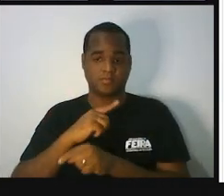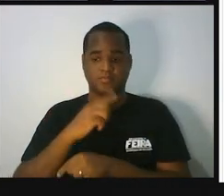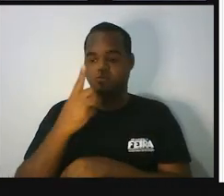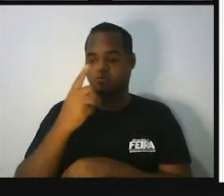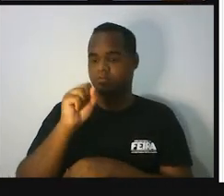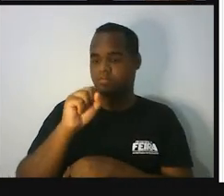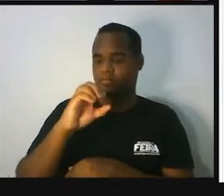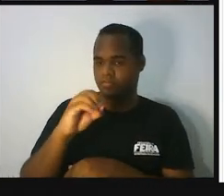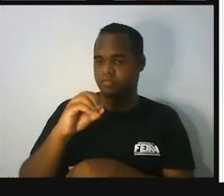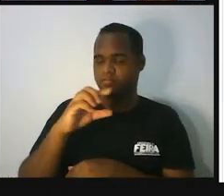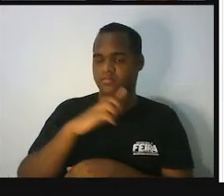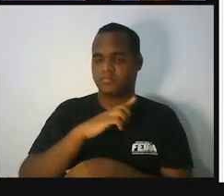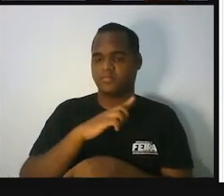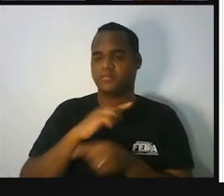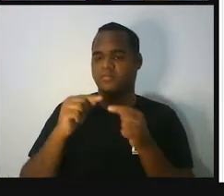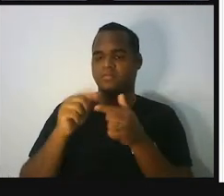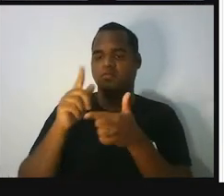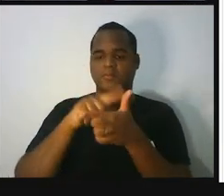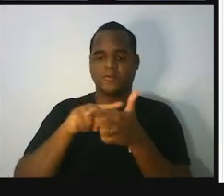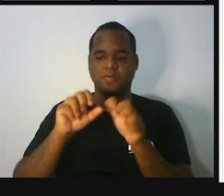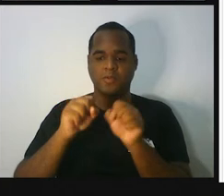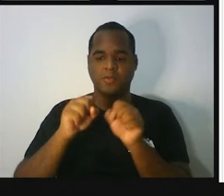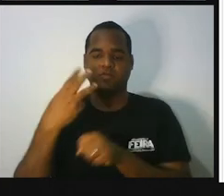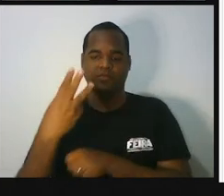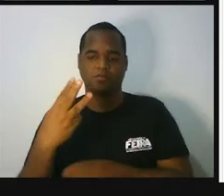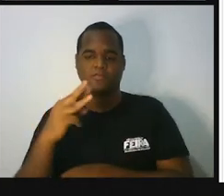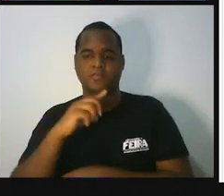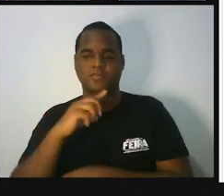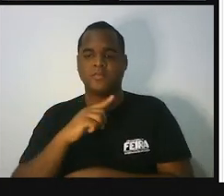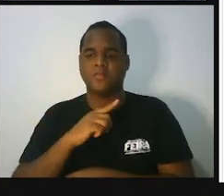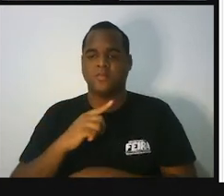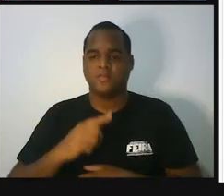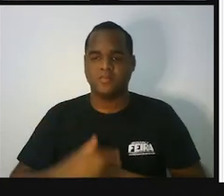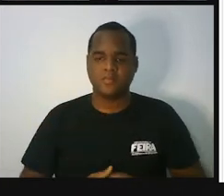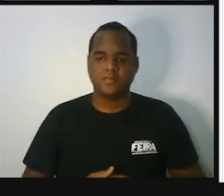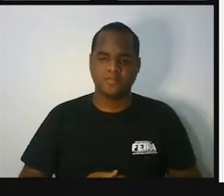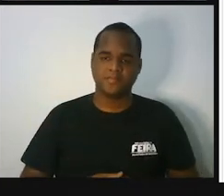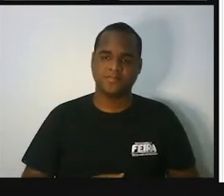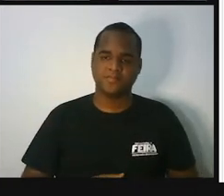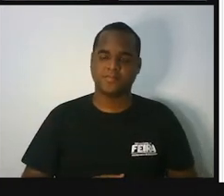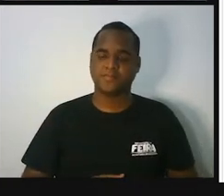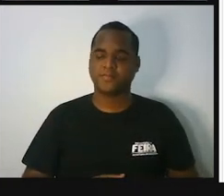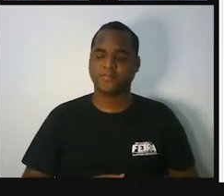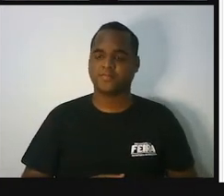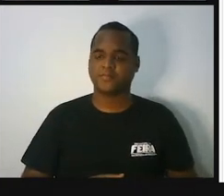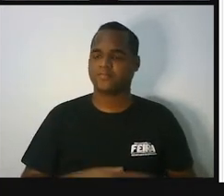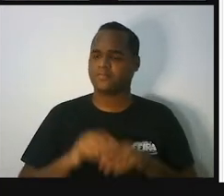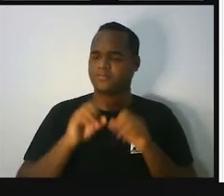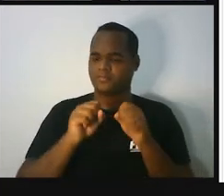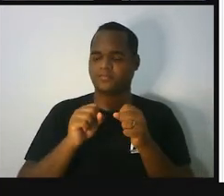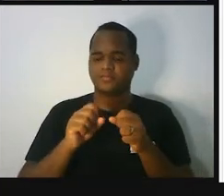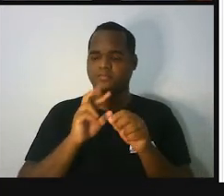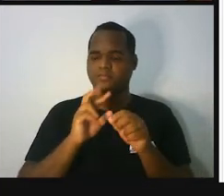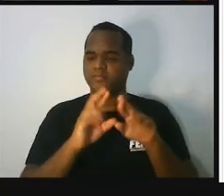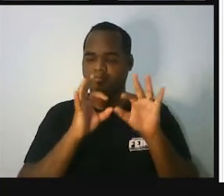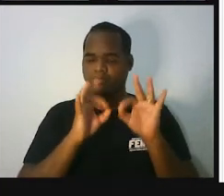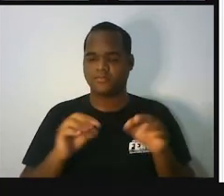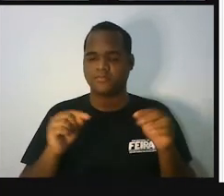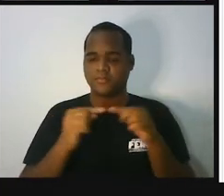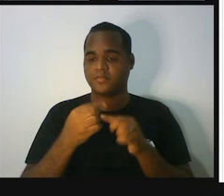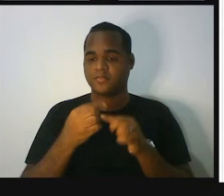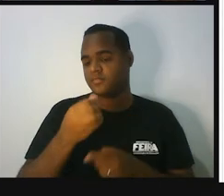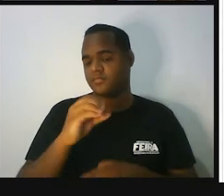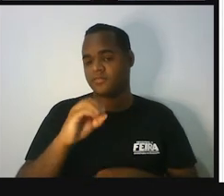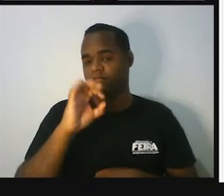180 e dividir por 3. Fazendo essa divisão, o resultado vai ser